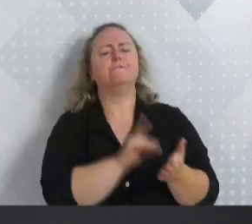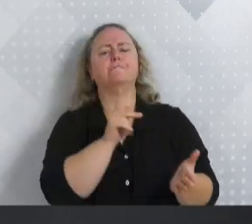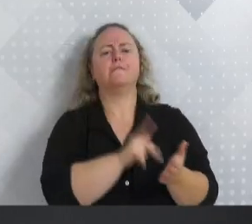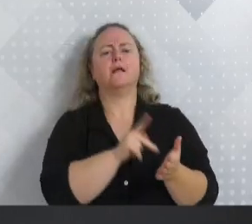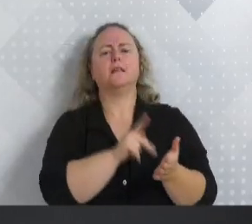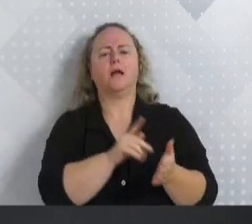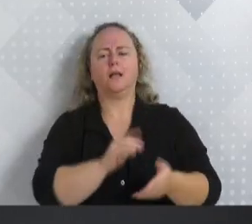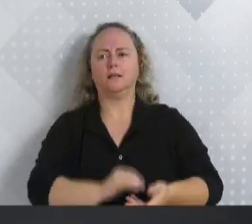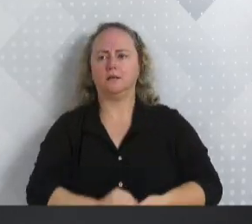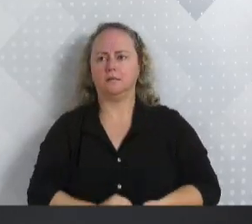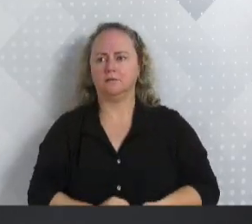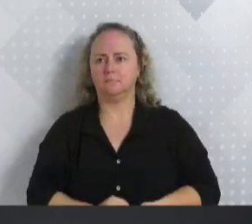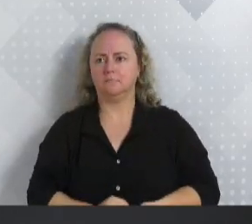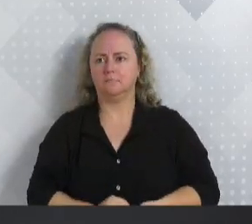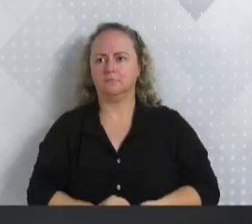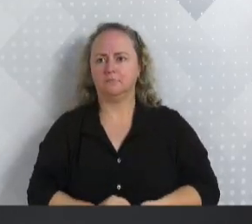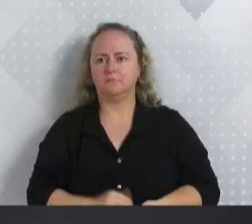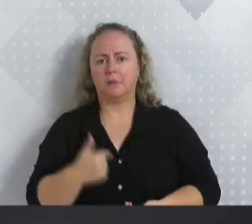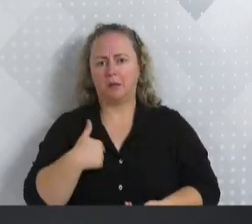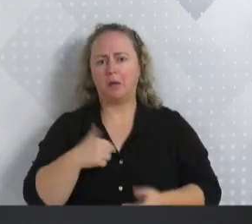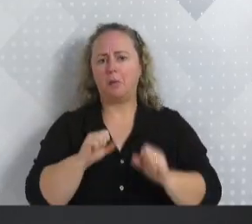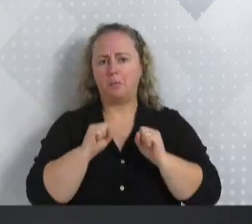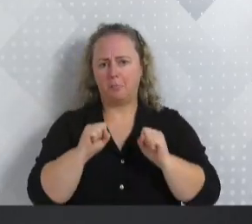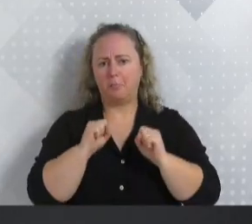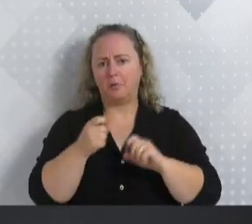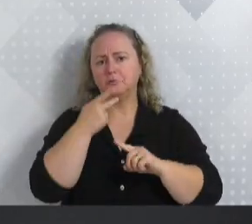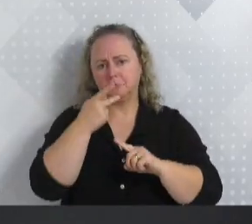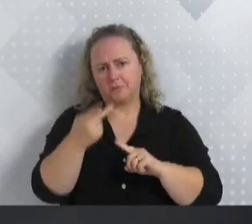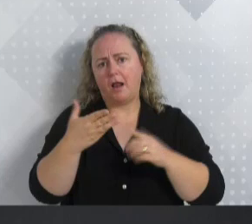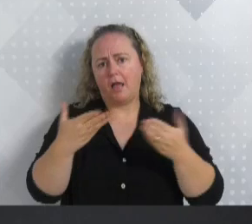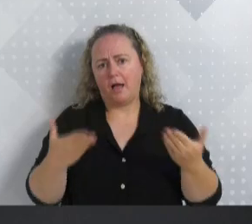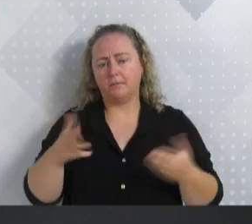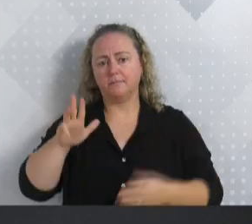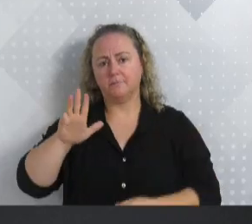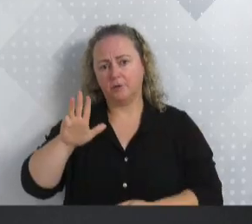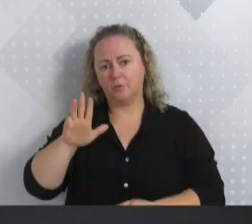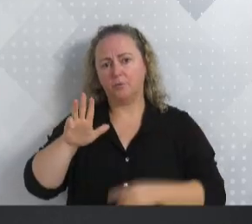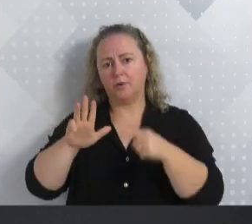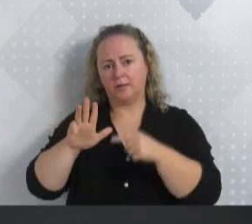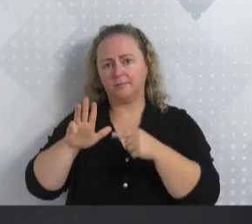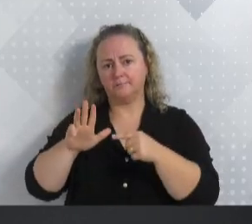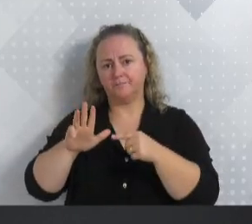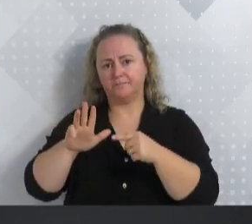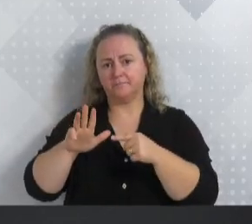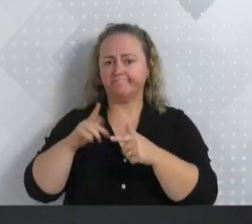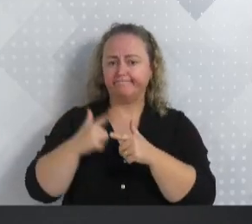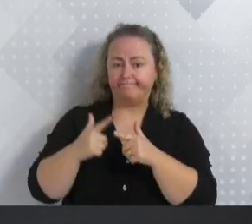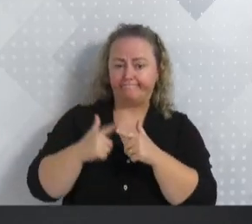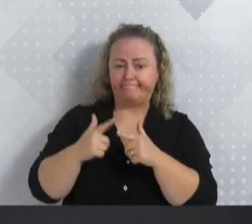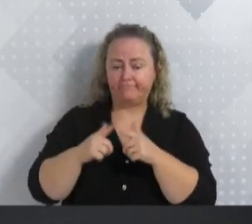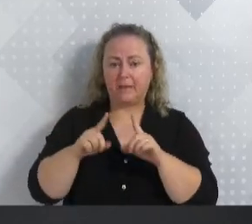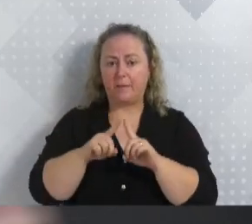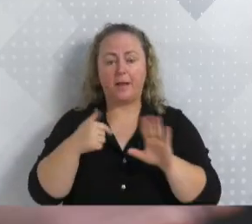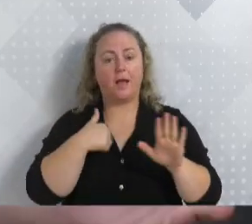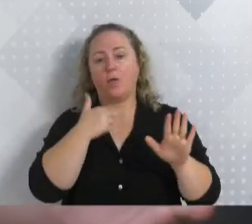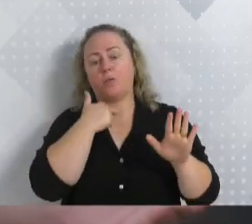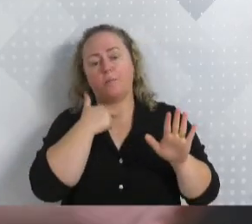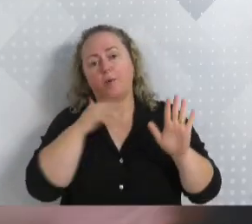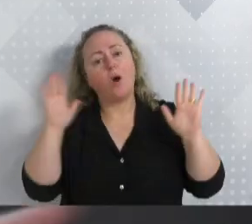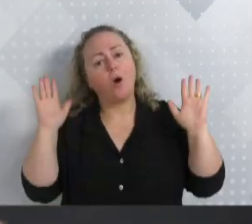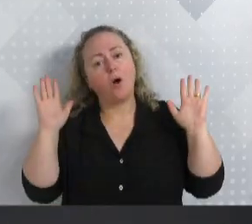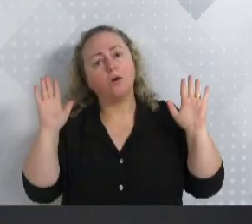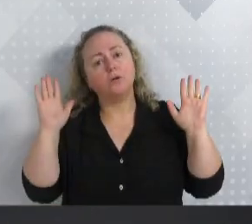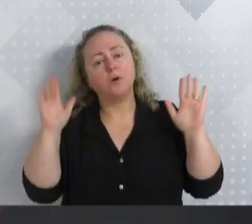dizer que o Lula é quadrilheiro, porque existe um histórico que demonstra isso. Mas, ao mesmo tempo, eu também não posso falar, porque ele